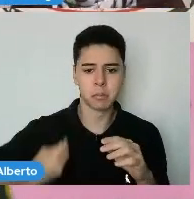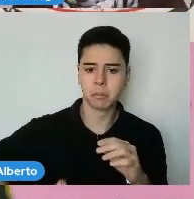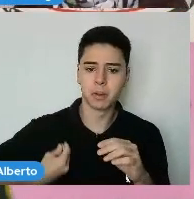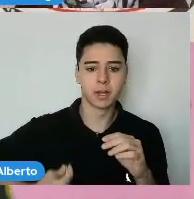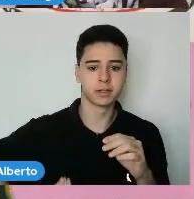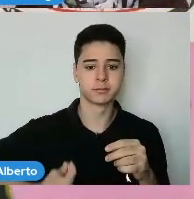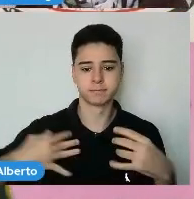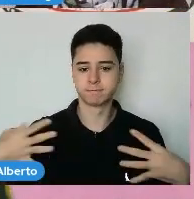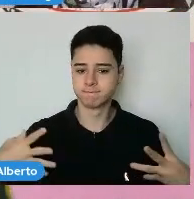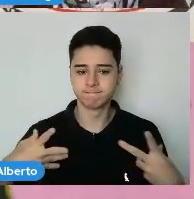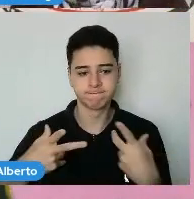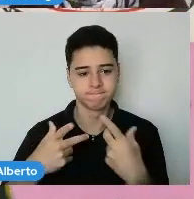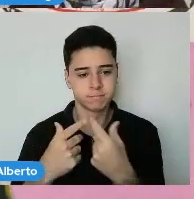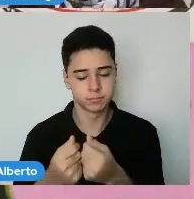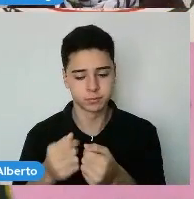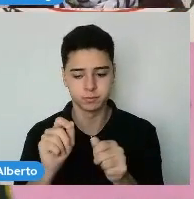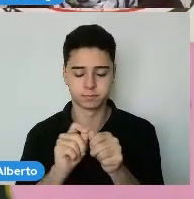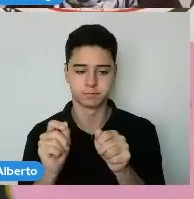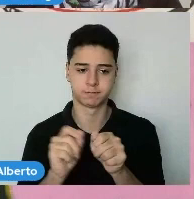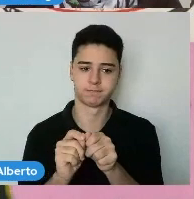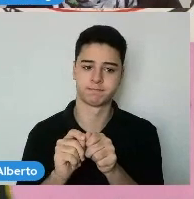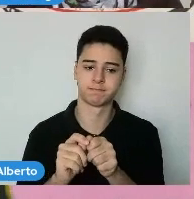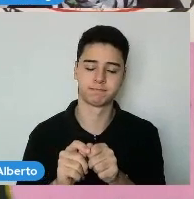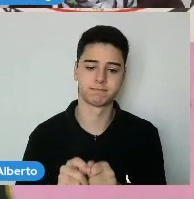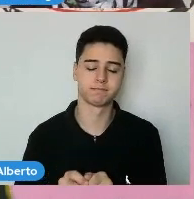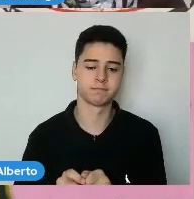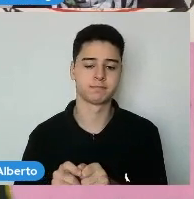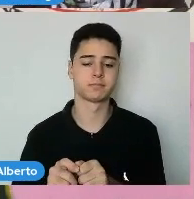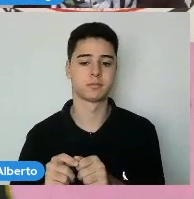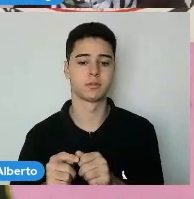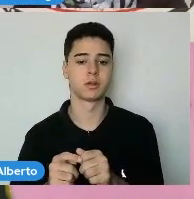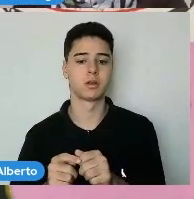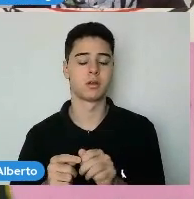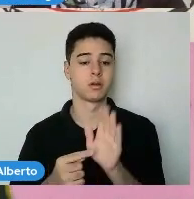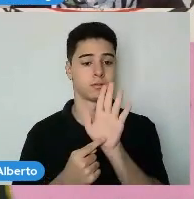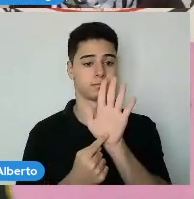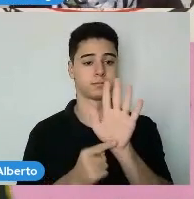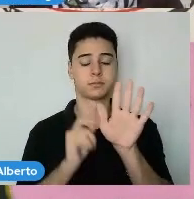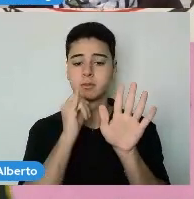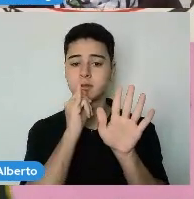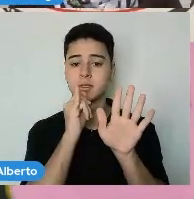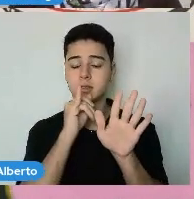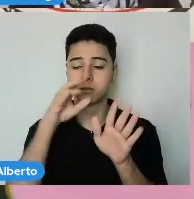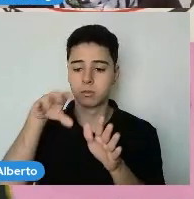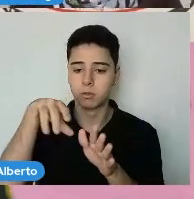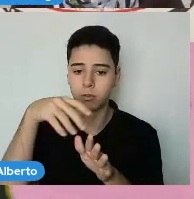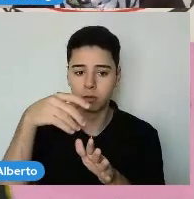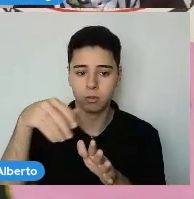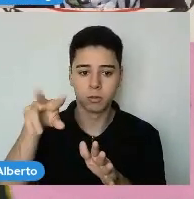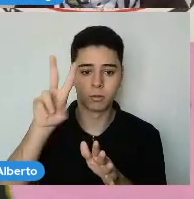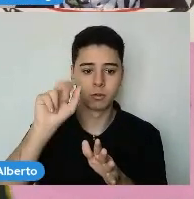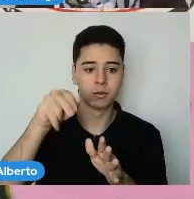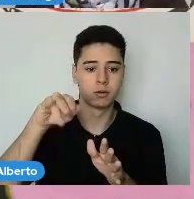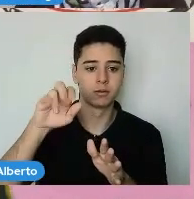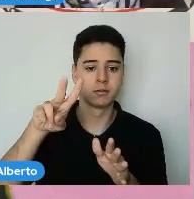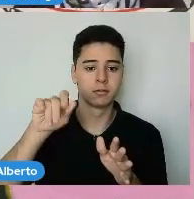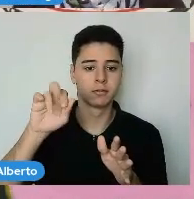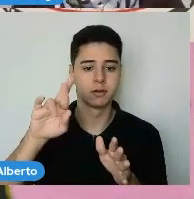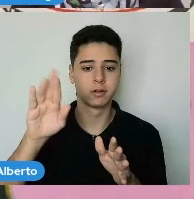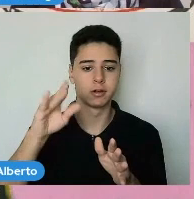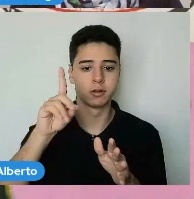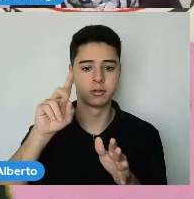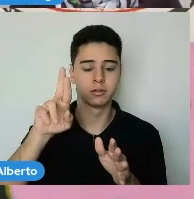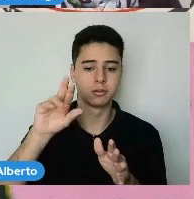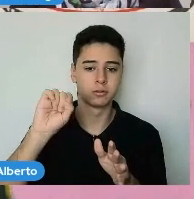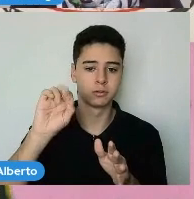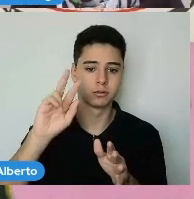é a produção, tá? Nesse caso, eu trouxe um exemplo do Fantasma de Vannevar Bush, Invadiu Meu Servidor,